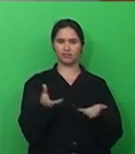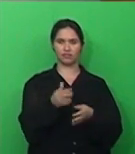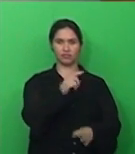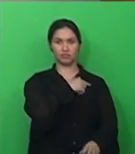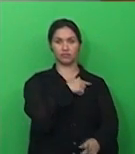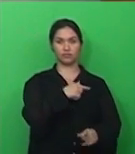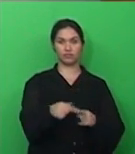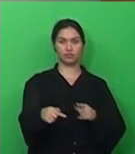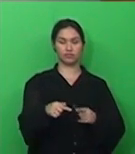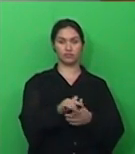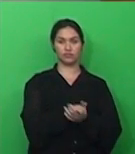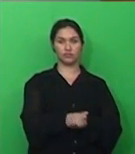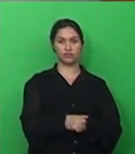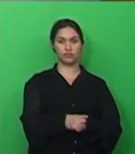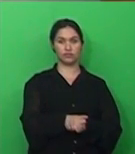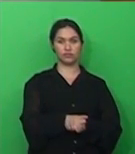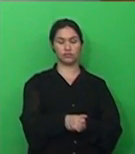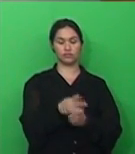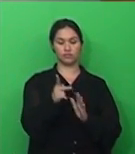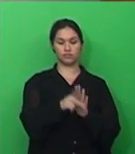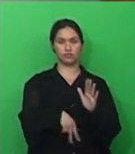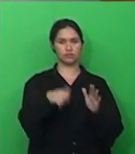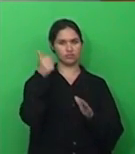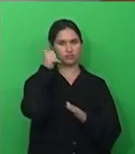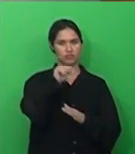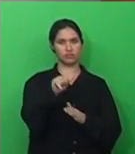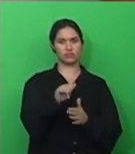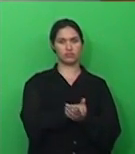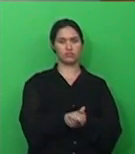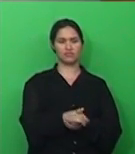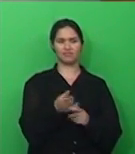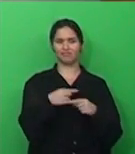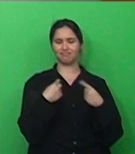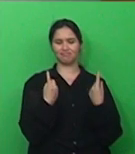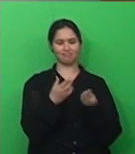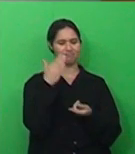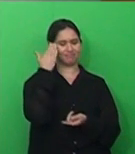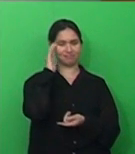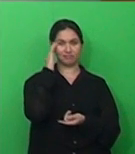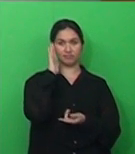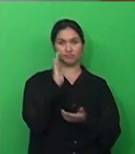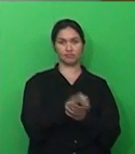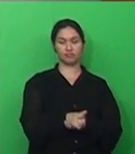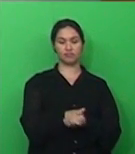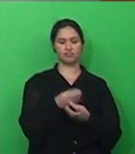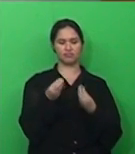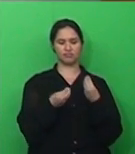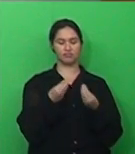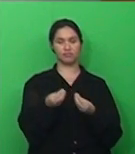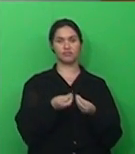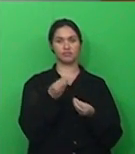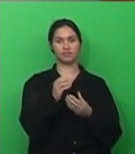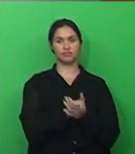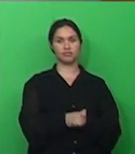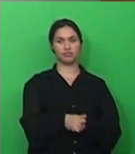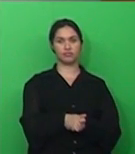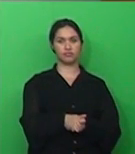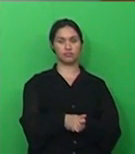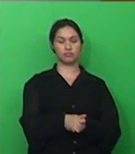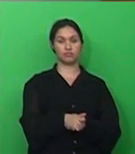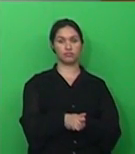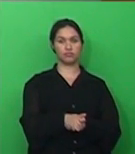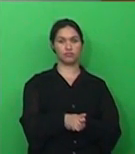projeto preventivo, há um contrassenso gritante nisso. Ora, se a partir do momento que o